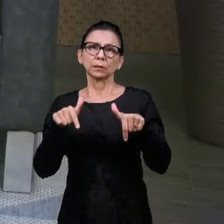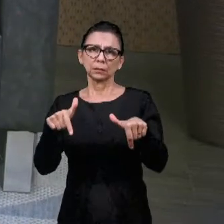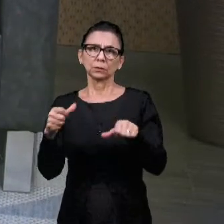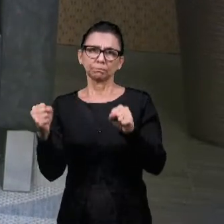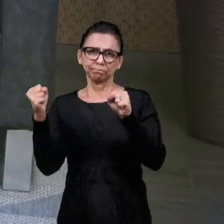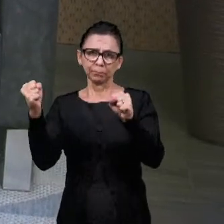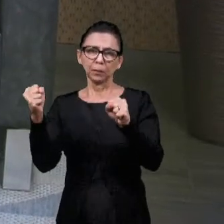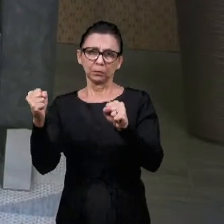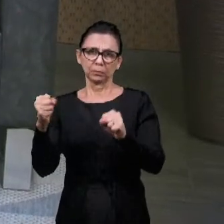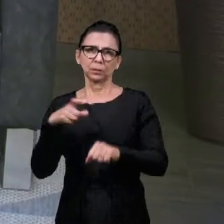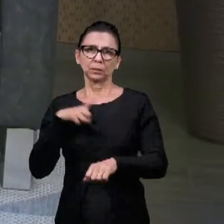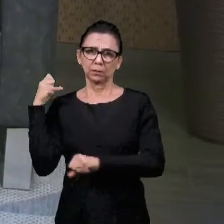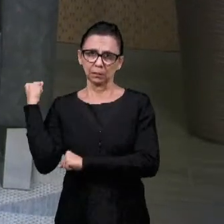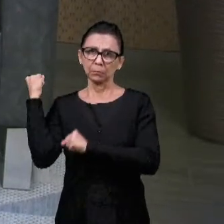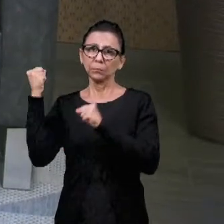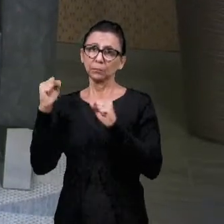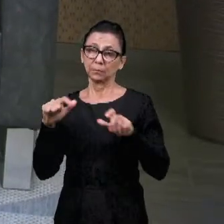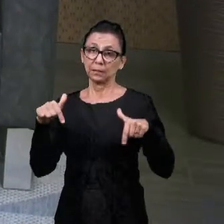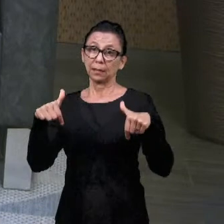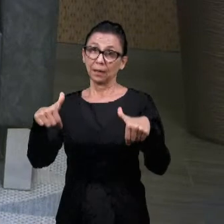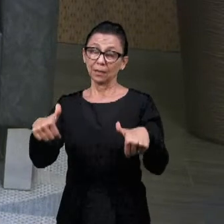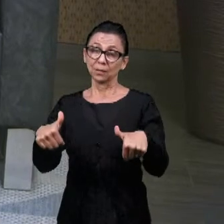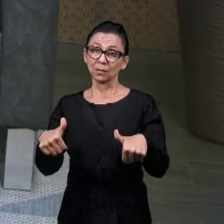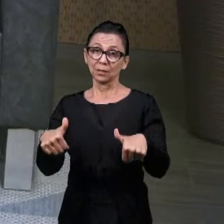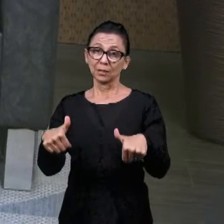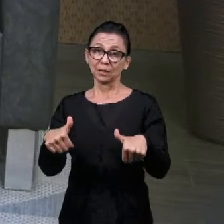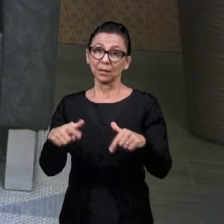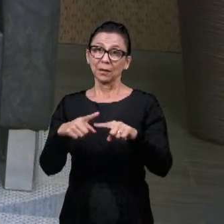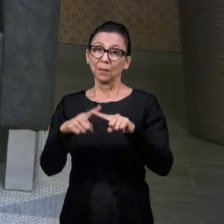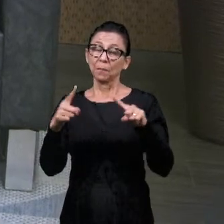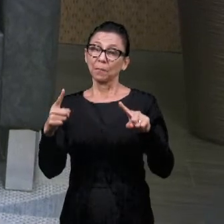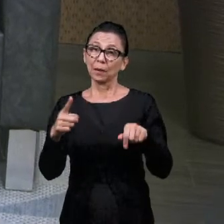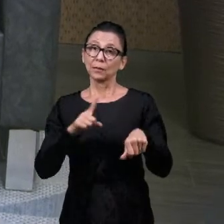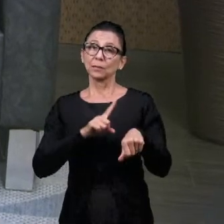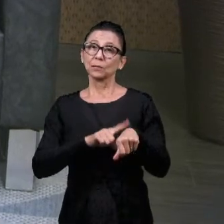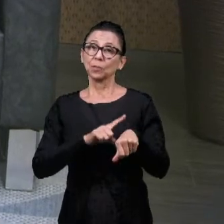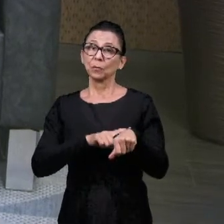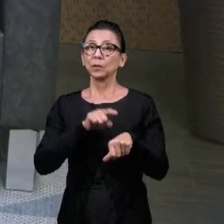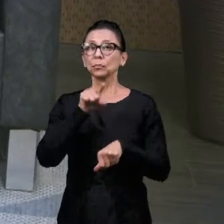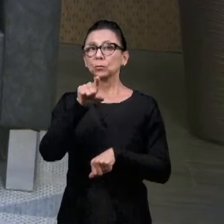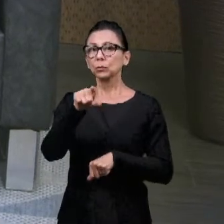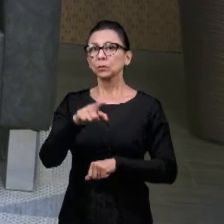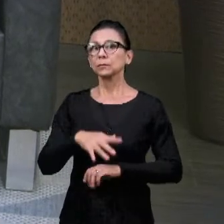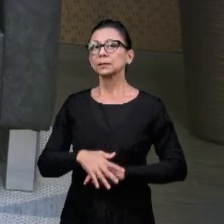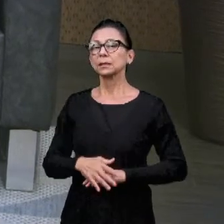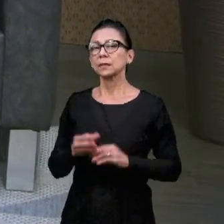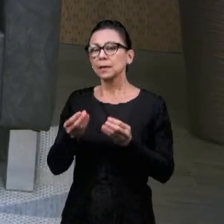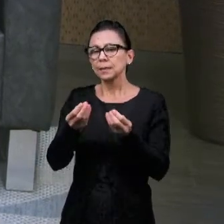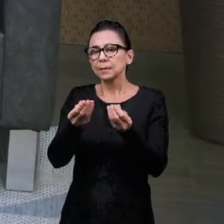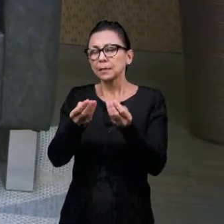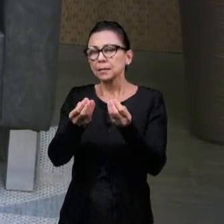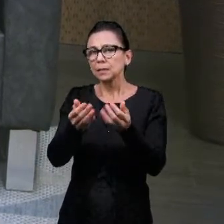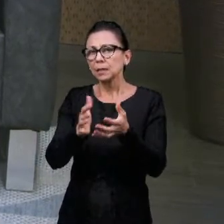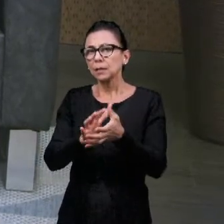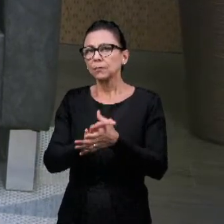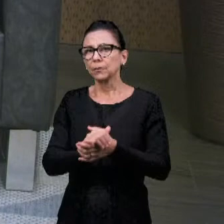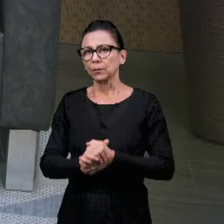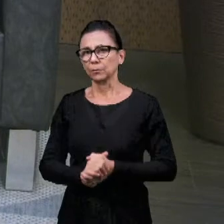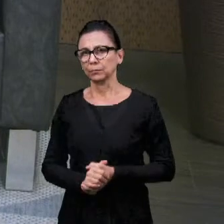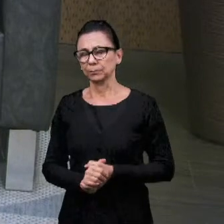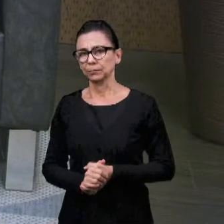dizer, ele vai operar, desde quando você esteja atento, como os apóstolos